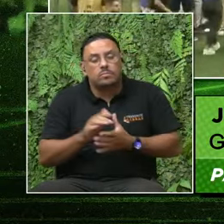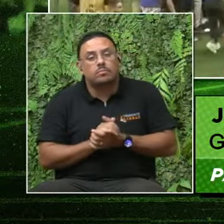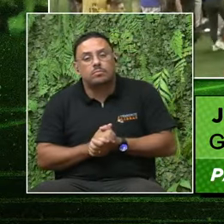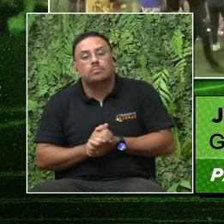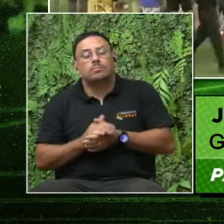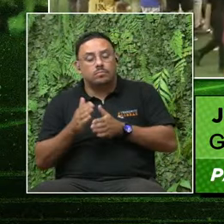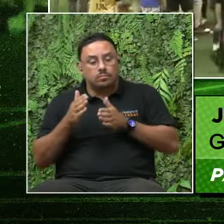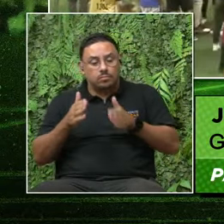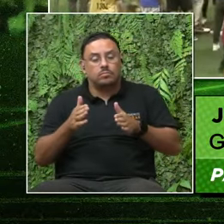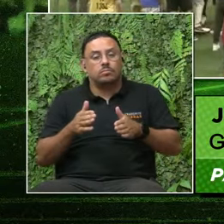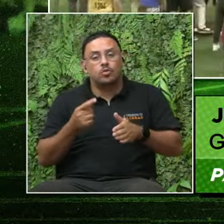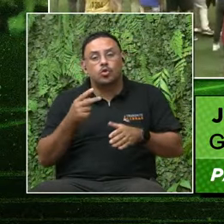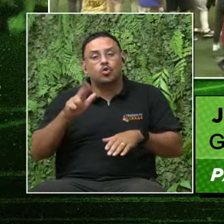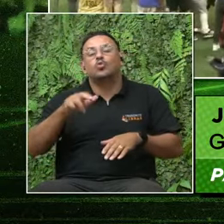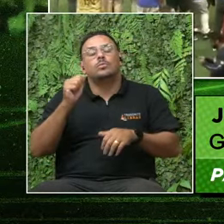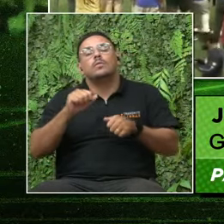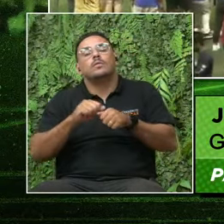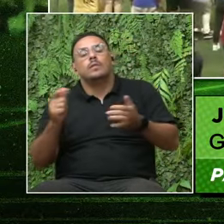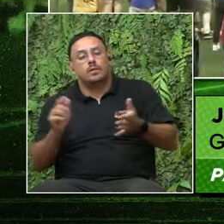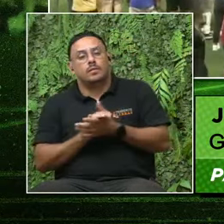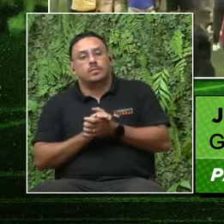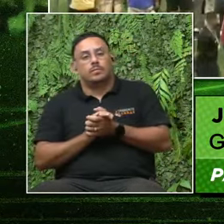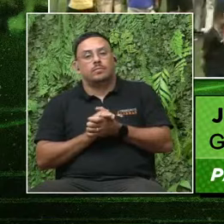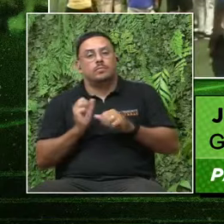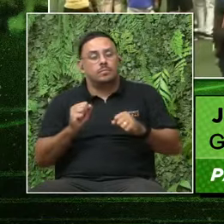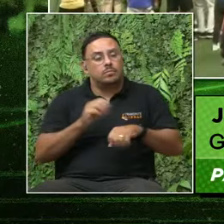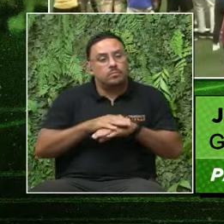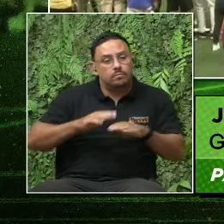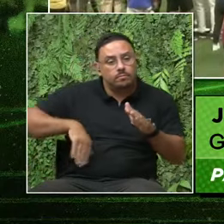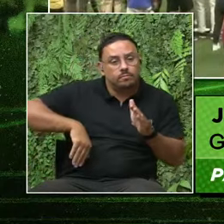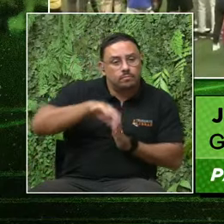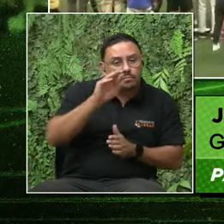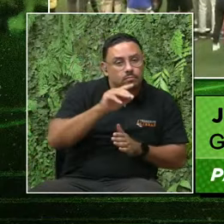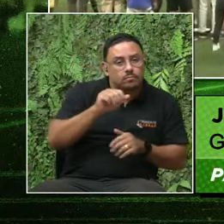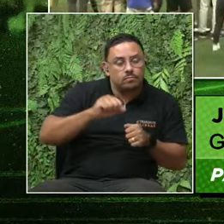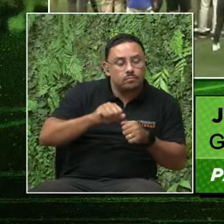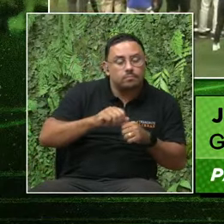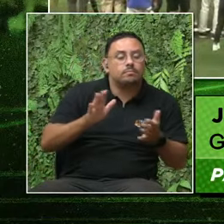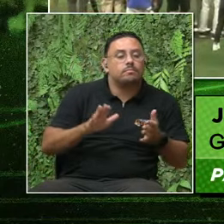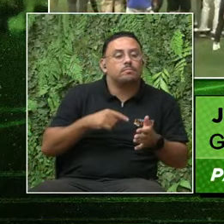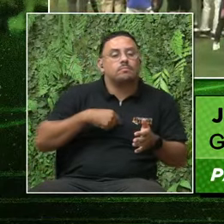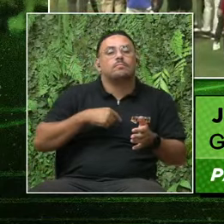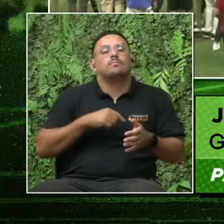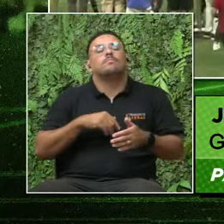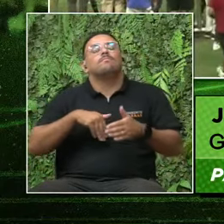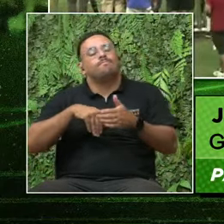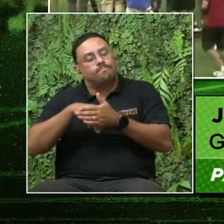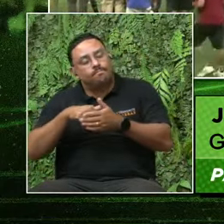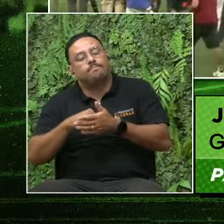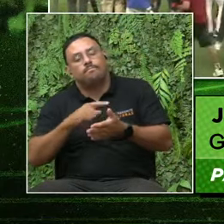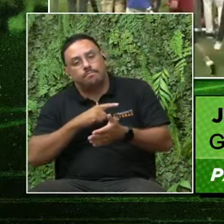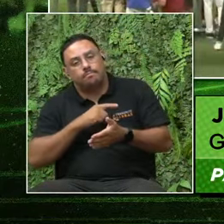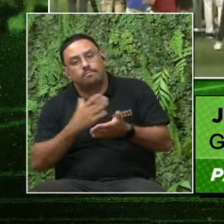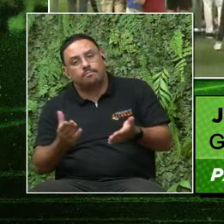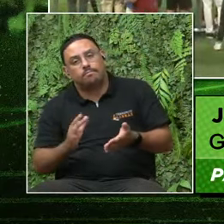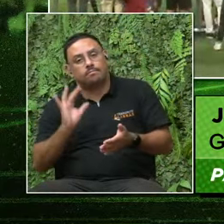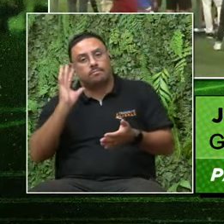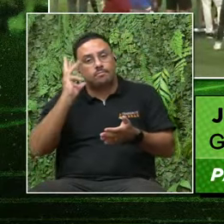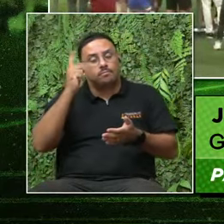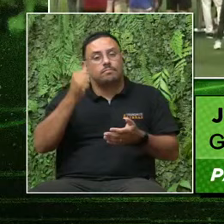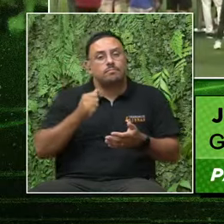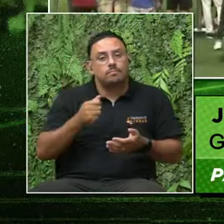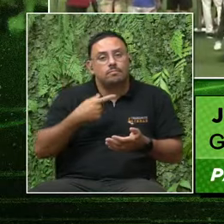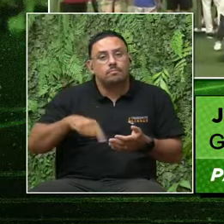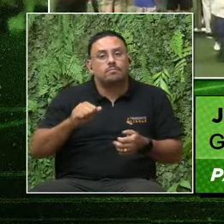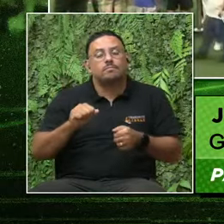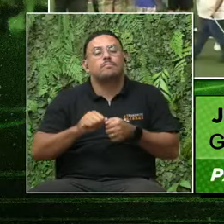cara do goleiro nunca fiz um gol assim poderia ter chutar de primeira como eu geralmente faço mas o futebol tem disso é e eu acho que por